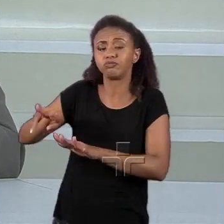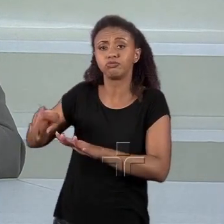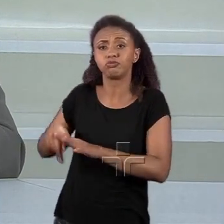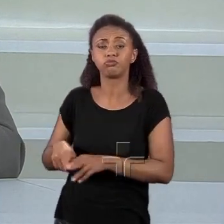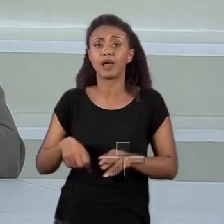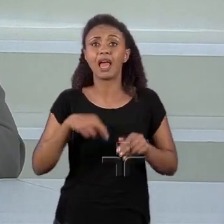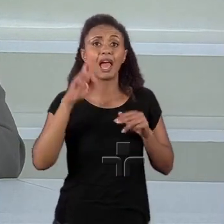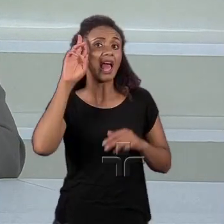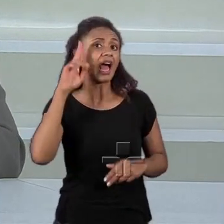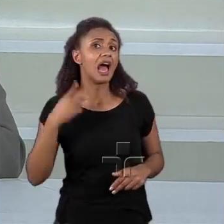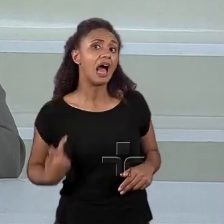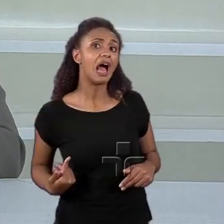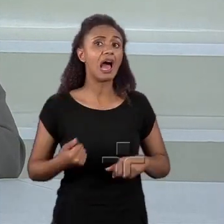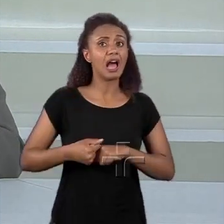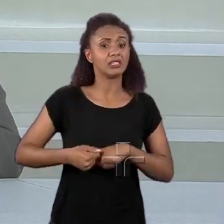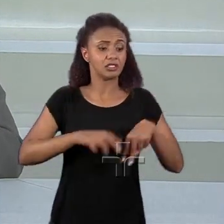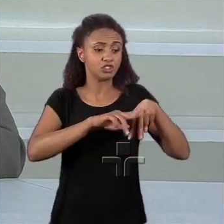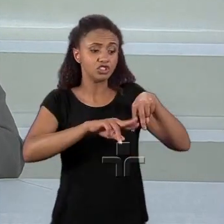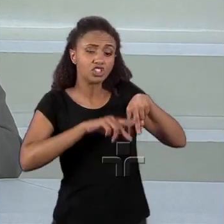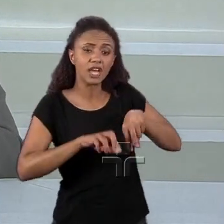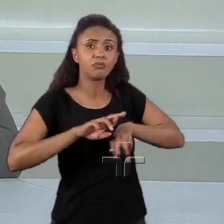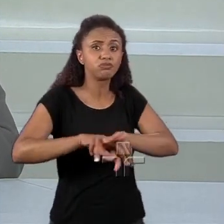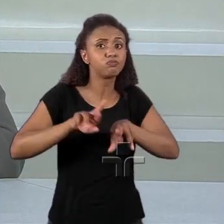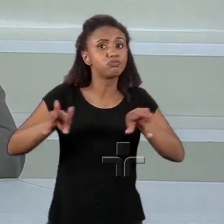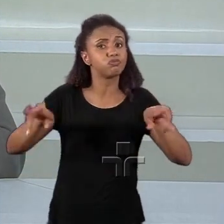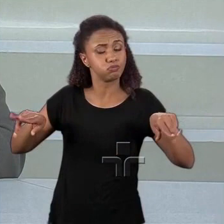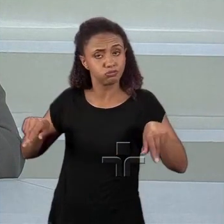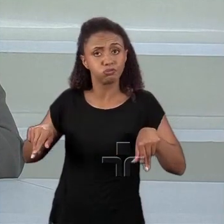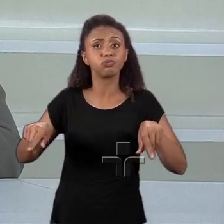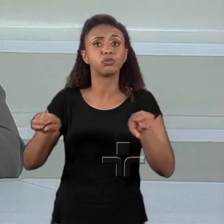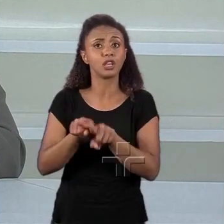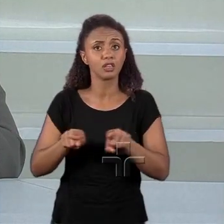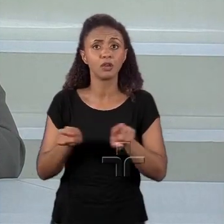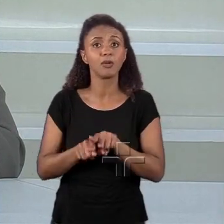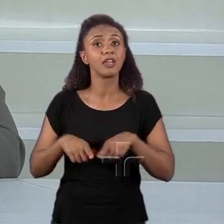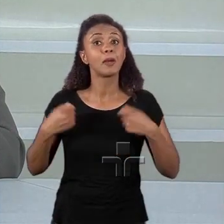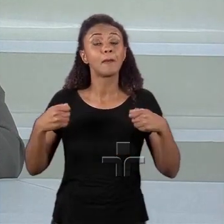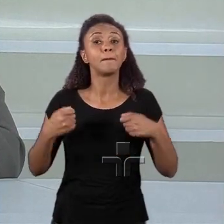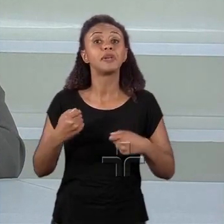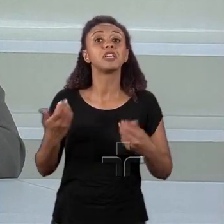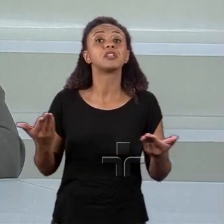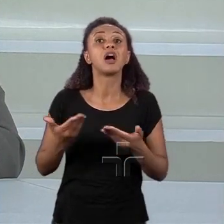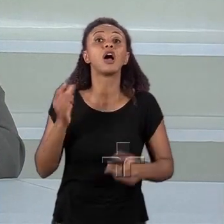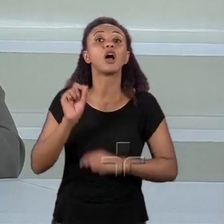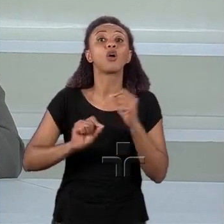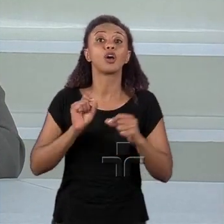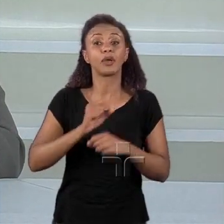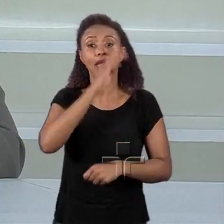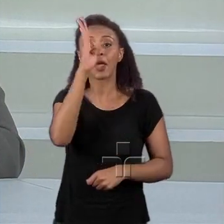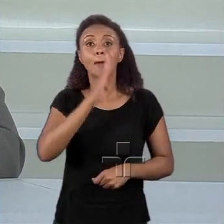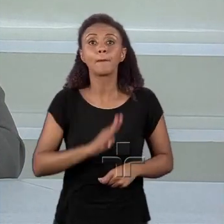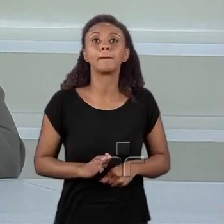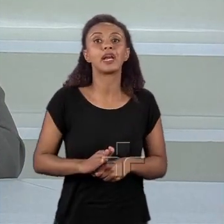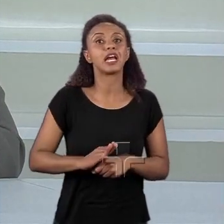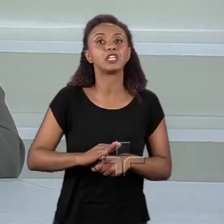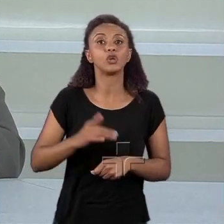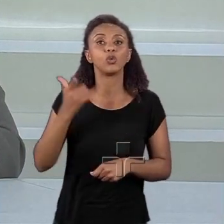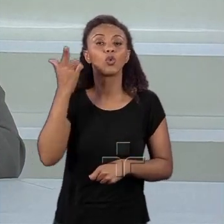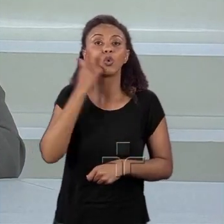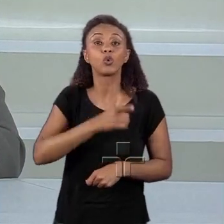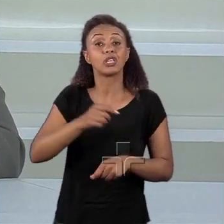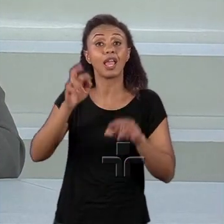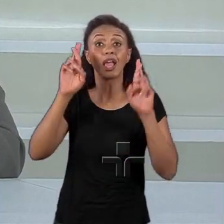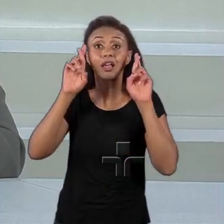às diferenças de gênero, todas as diferenças. O Brasil precisa se reencontrar na esperança e na capacidade de